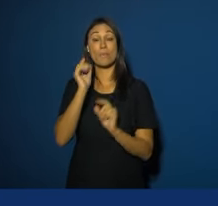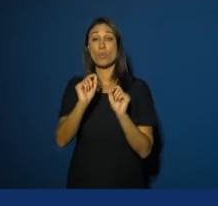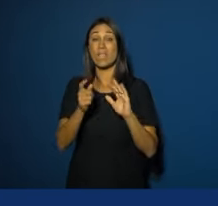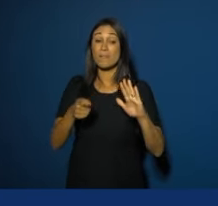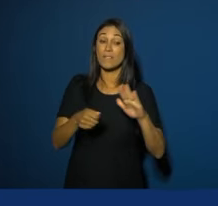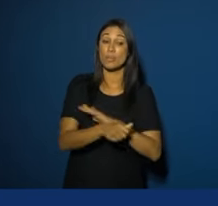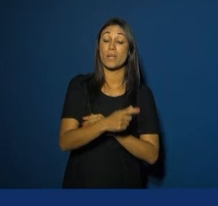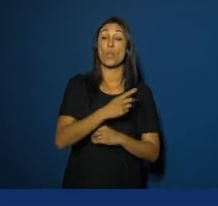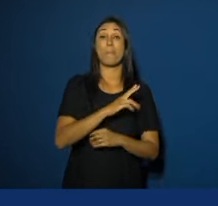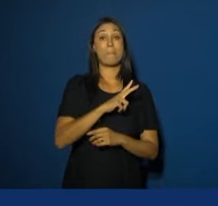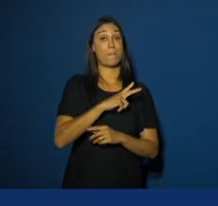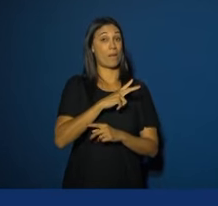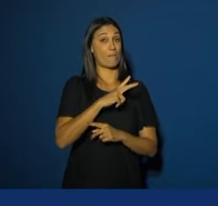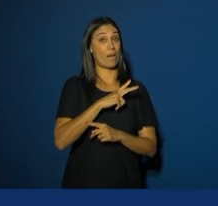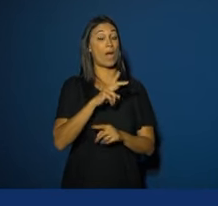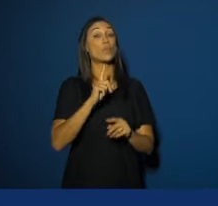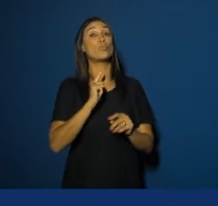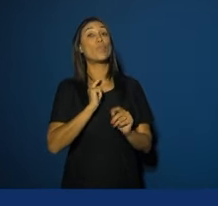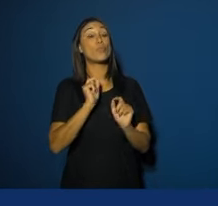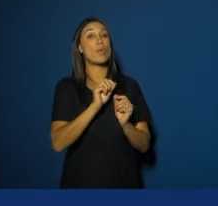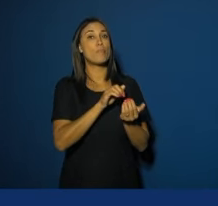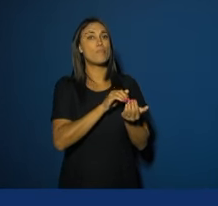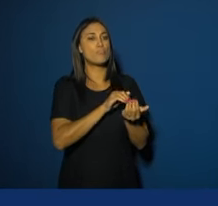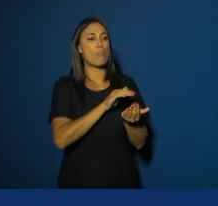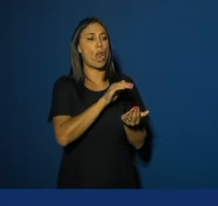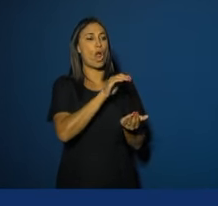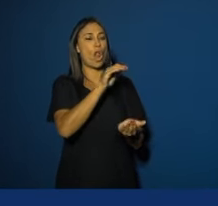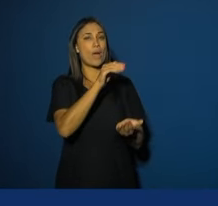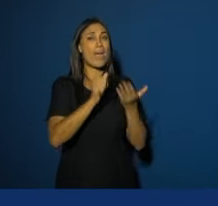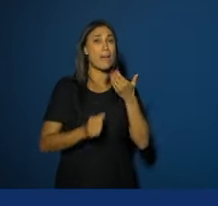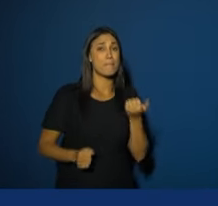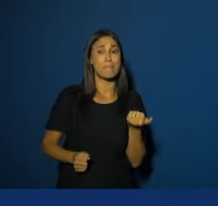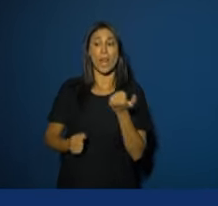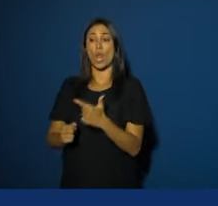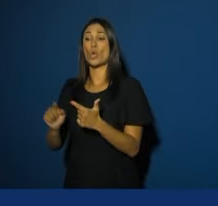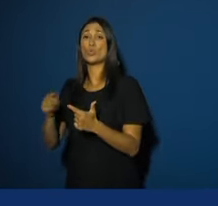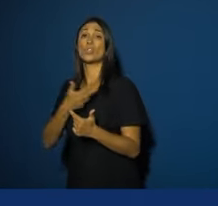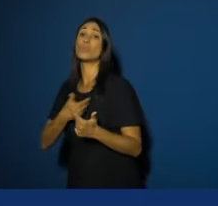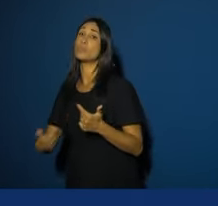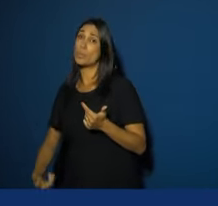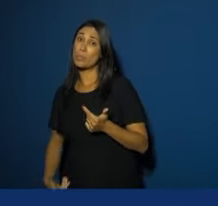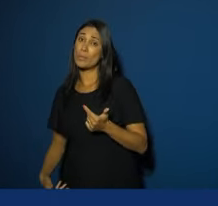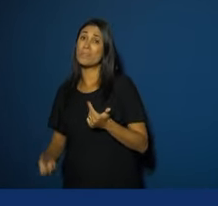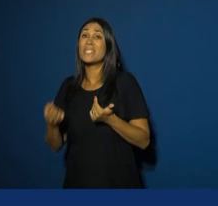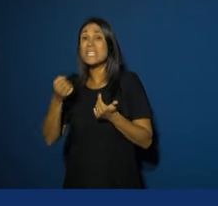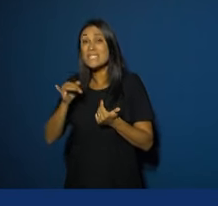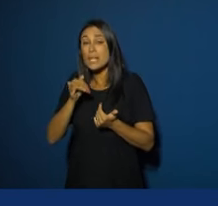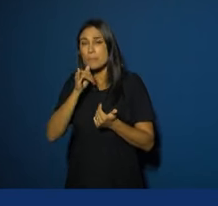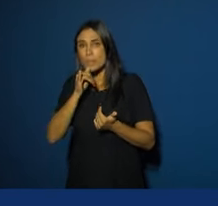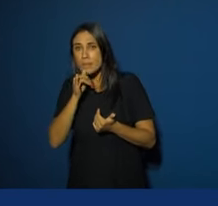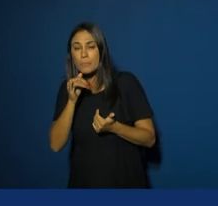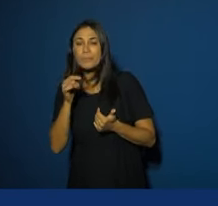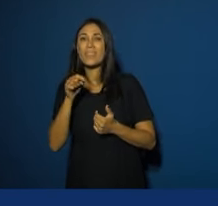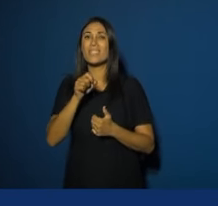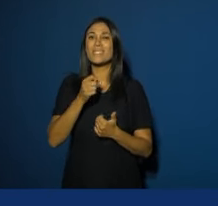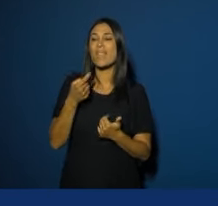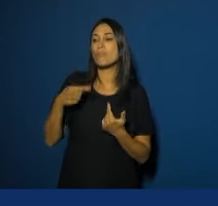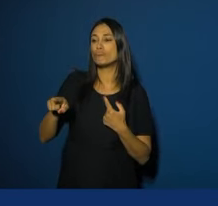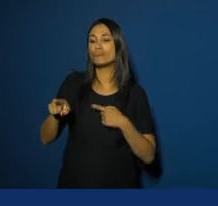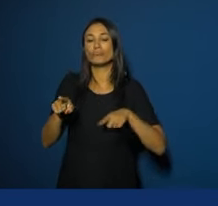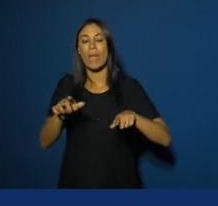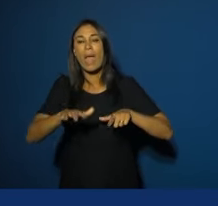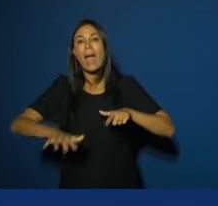investimento privado ele tem um volume maior do que os investimentos públicos e se se direcionado a áreas onde a